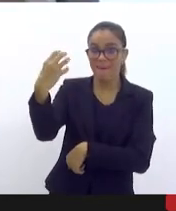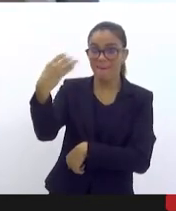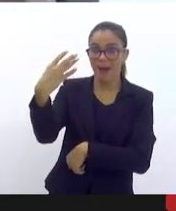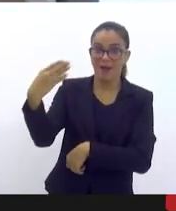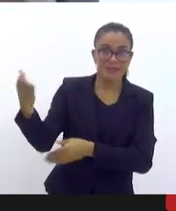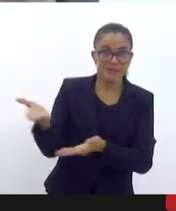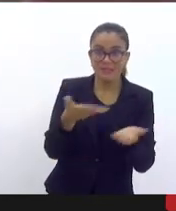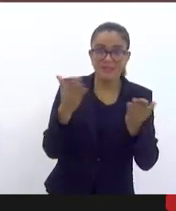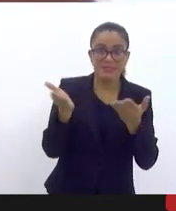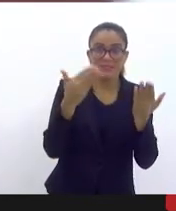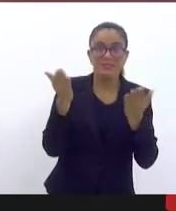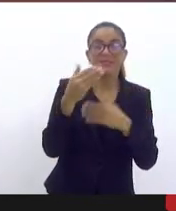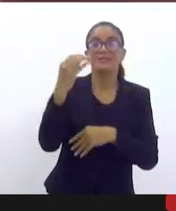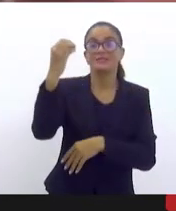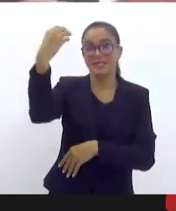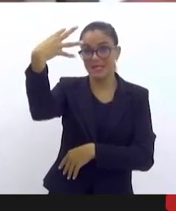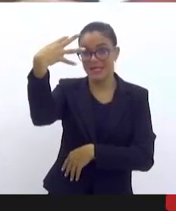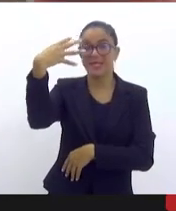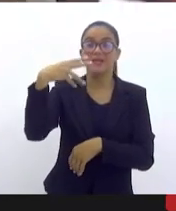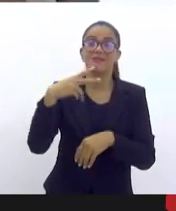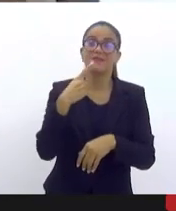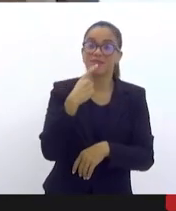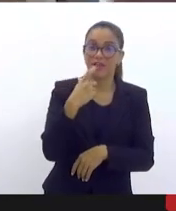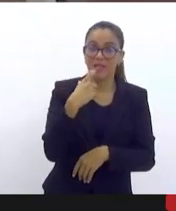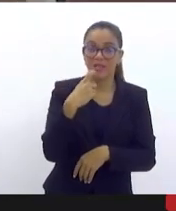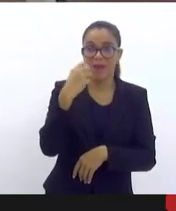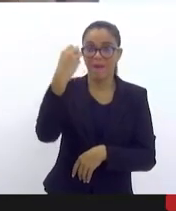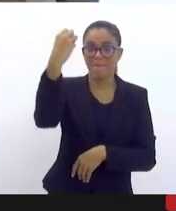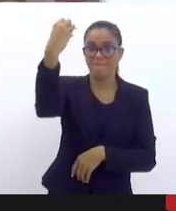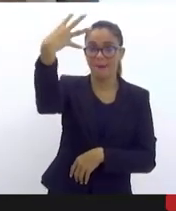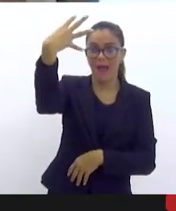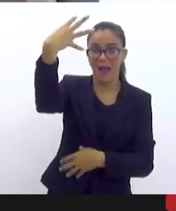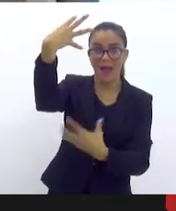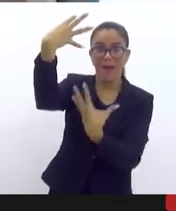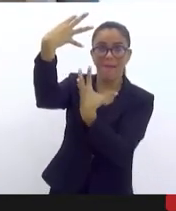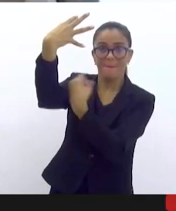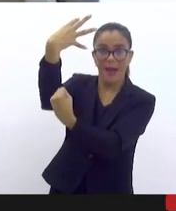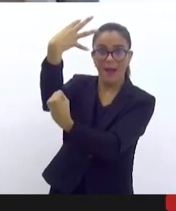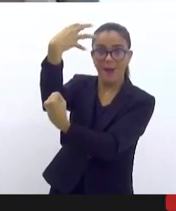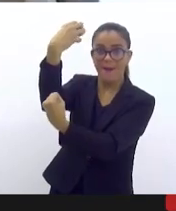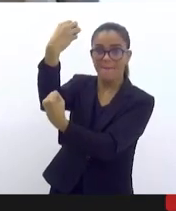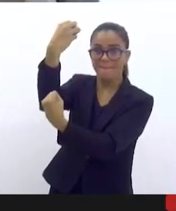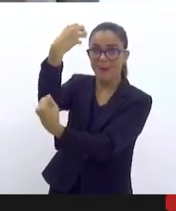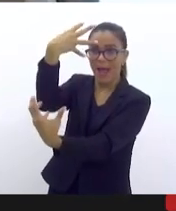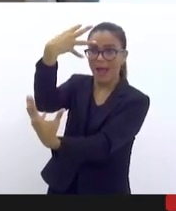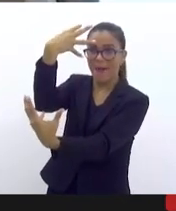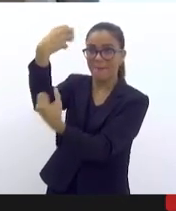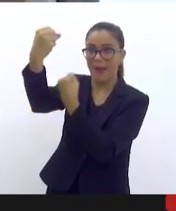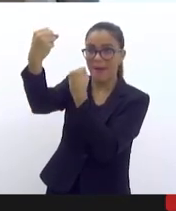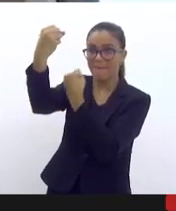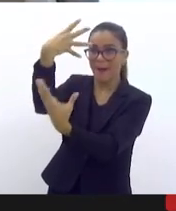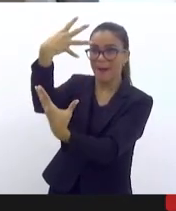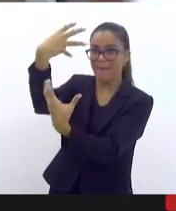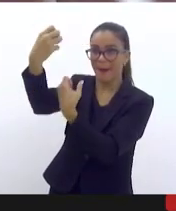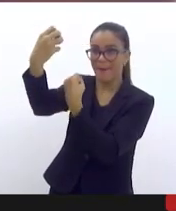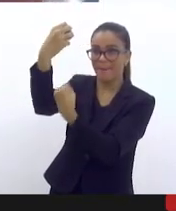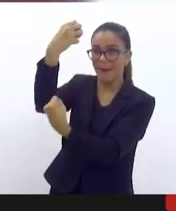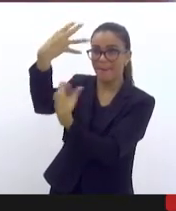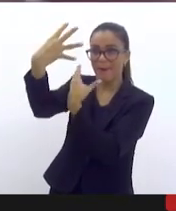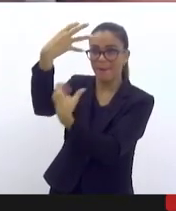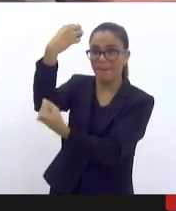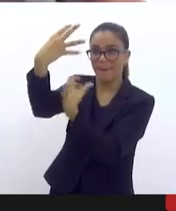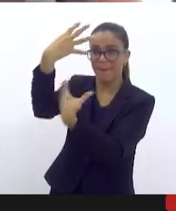vermelho Então se os sinais estão abrindo e fechando né mesmo no trânsito caótico de São Paulo e do rio